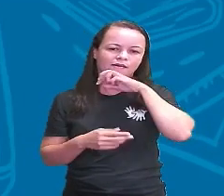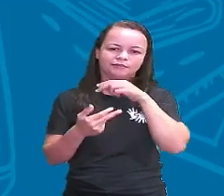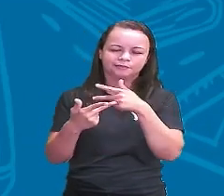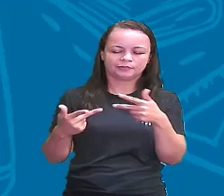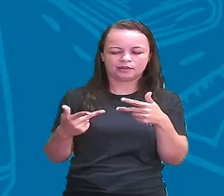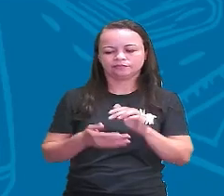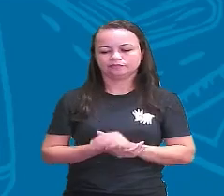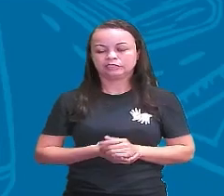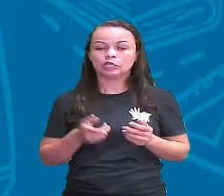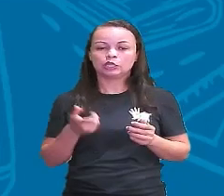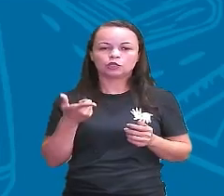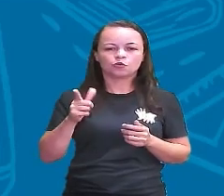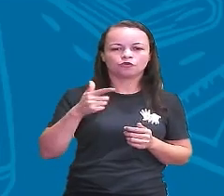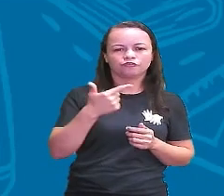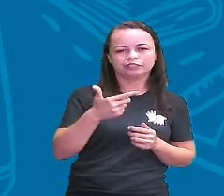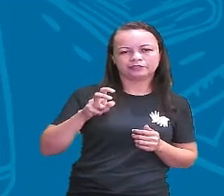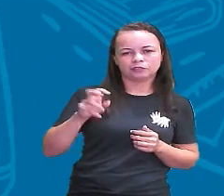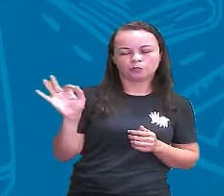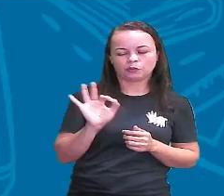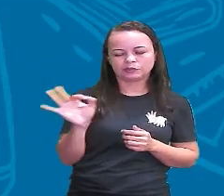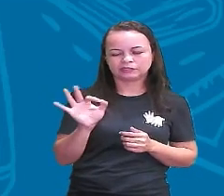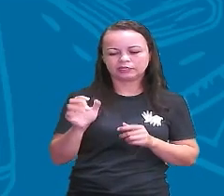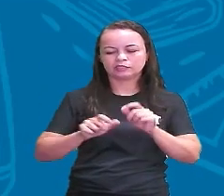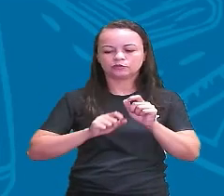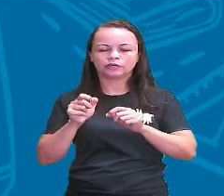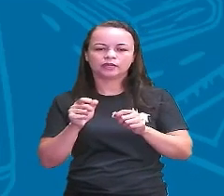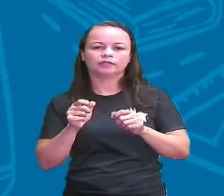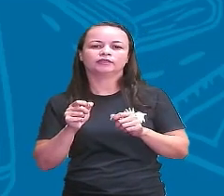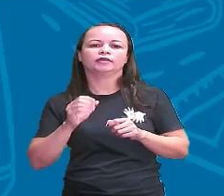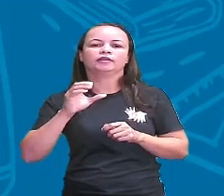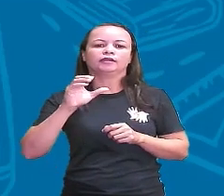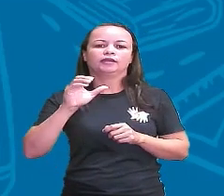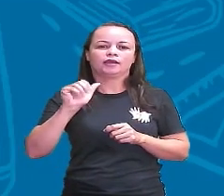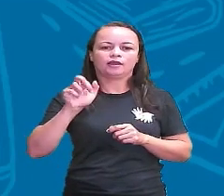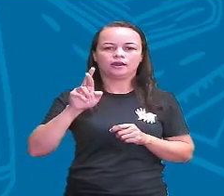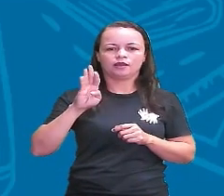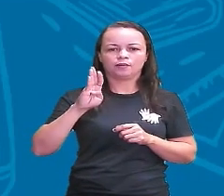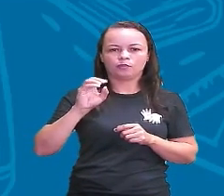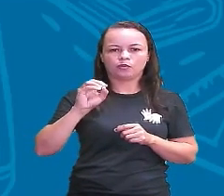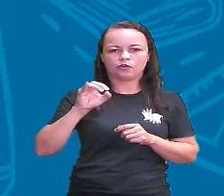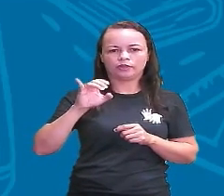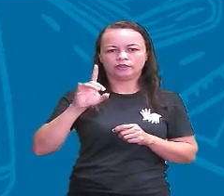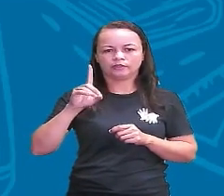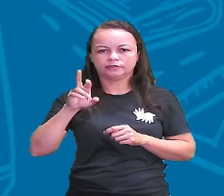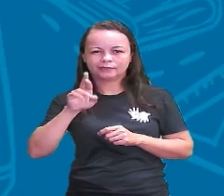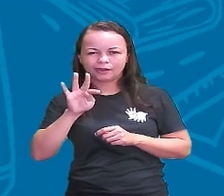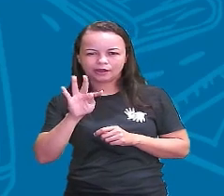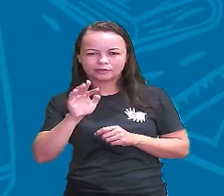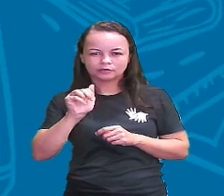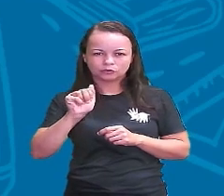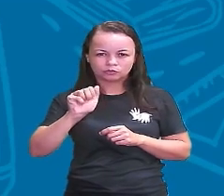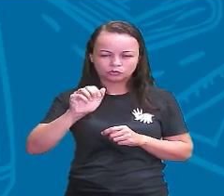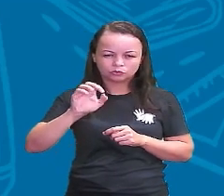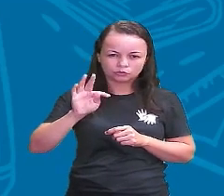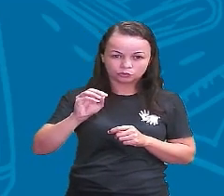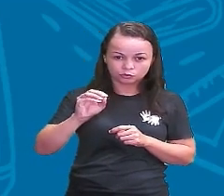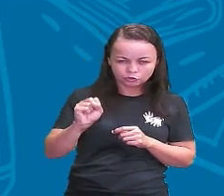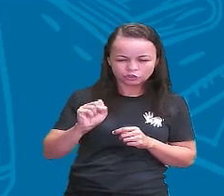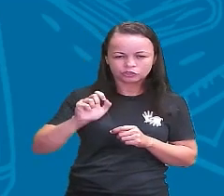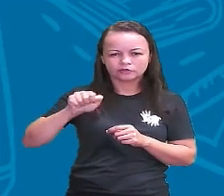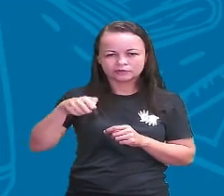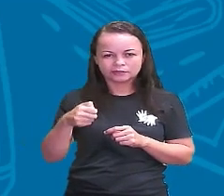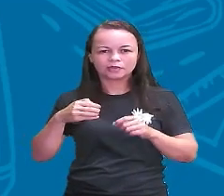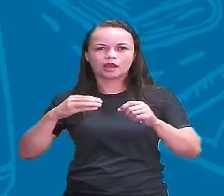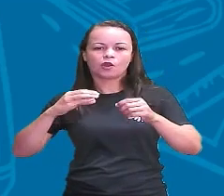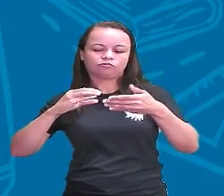outros 25% seriam então de carboidratos, tá certo? Aí aquele arrozinho, tá certo? O famoso